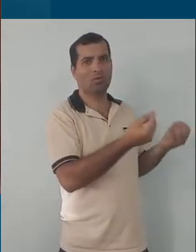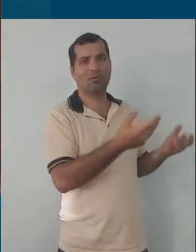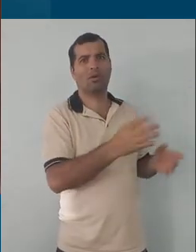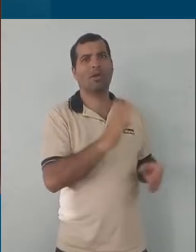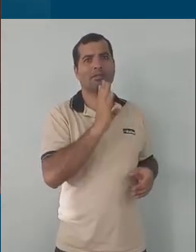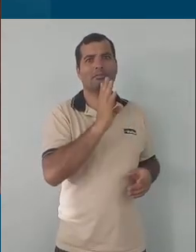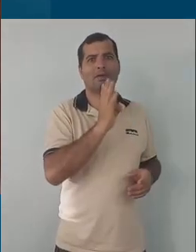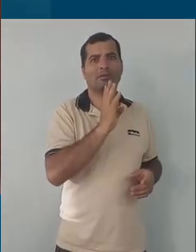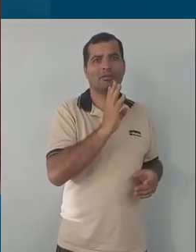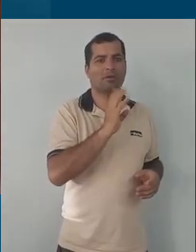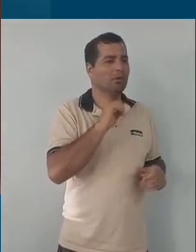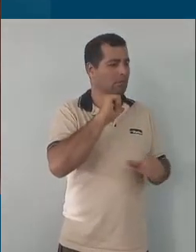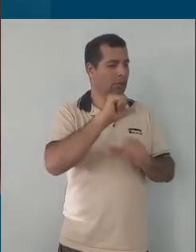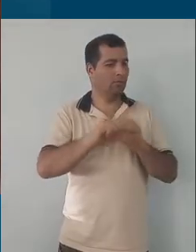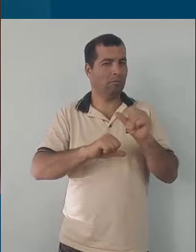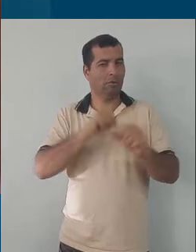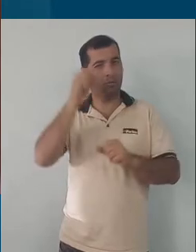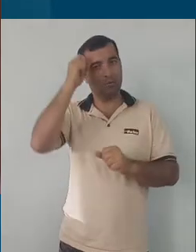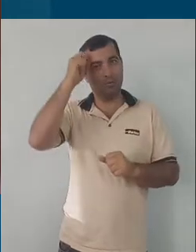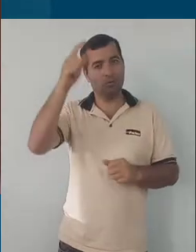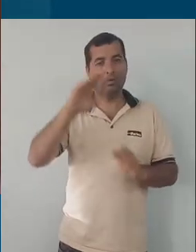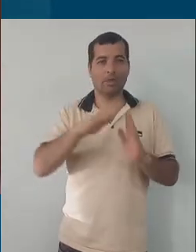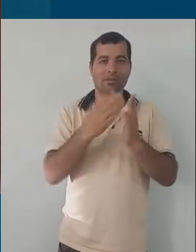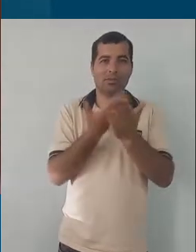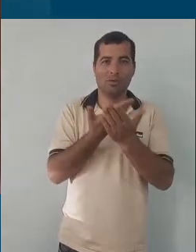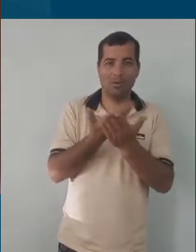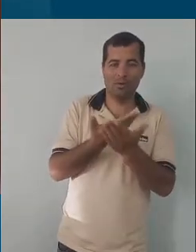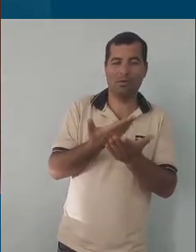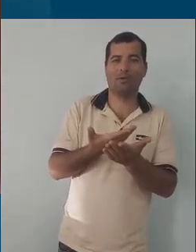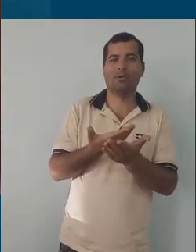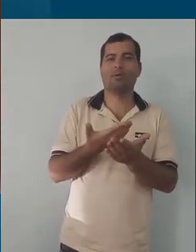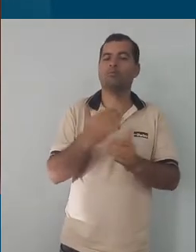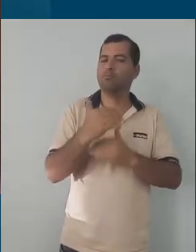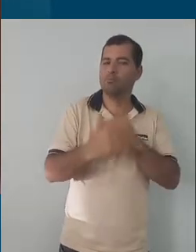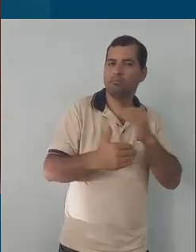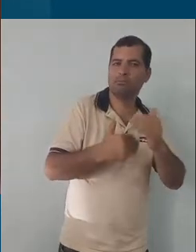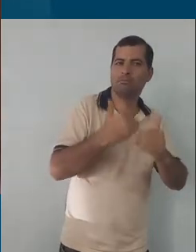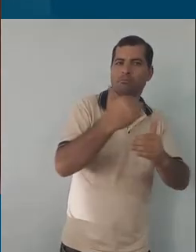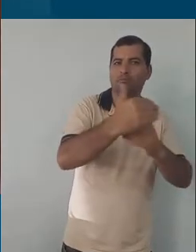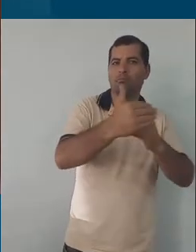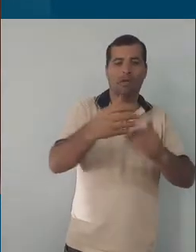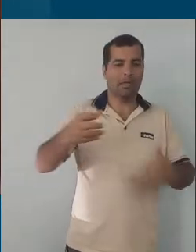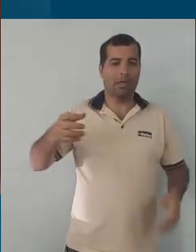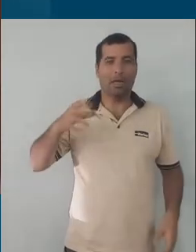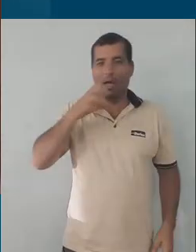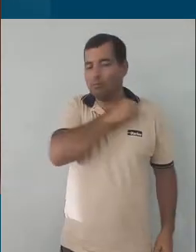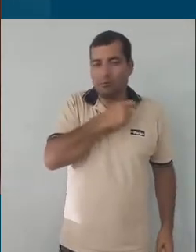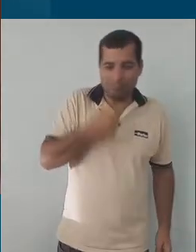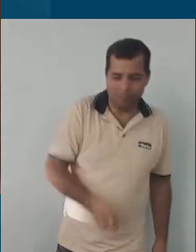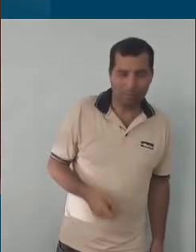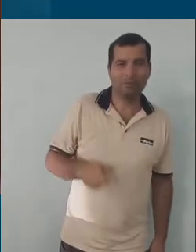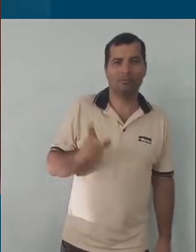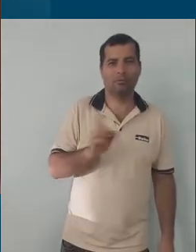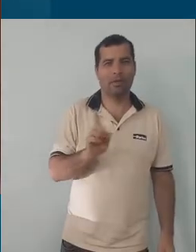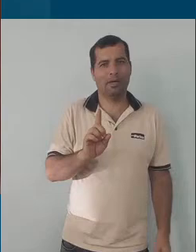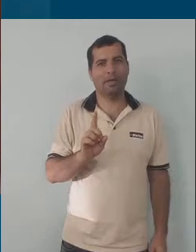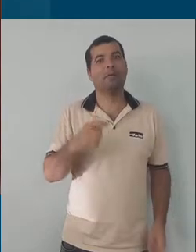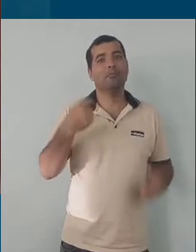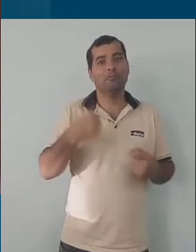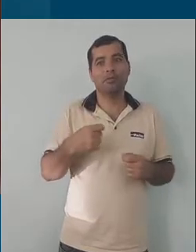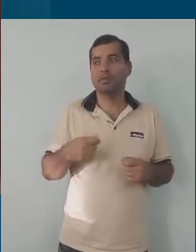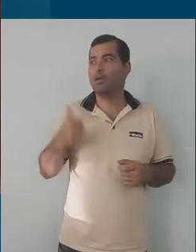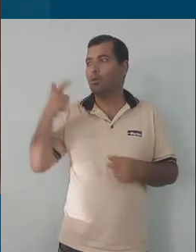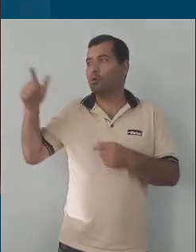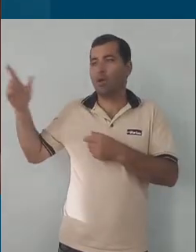escolar, que esse é um processo, nós não vamos fazer de repente isso, que nós precisamos de parceiros para